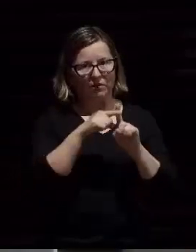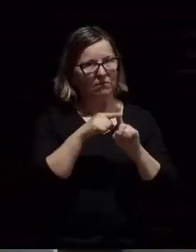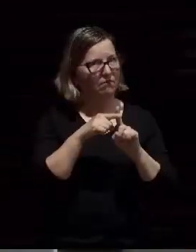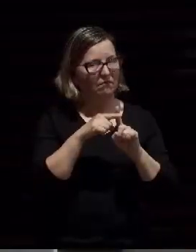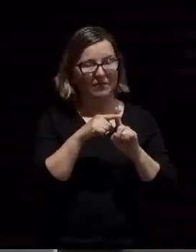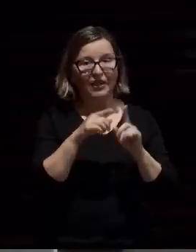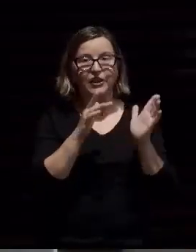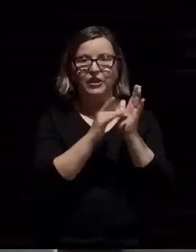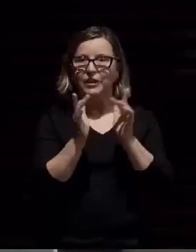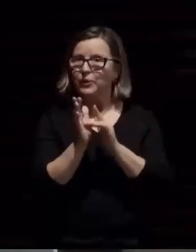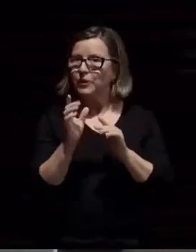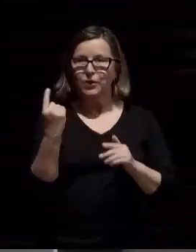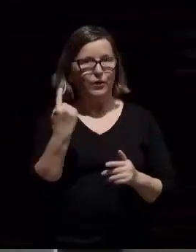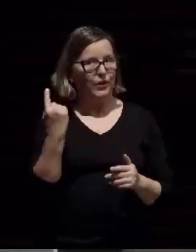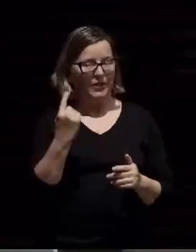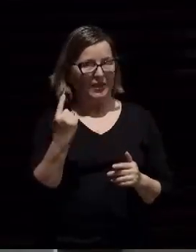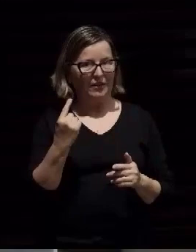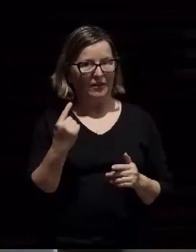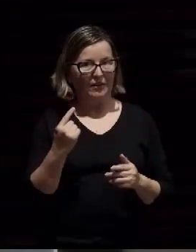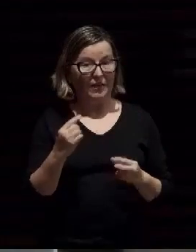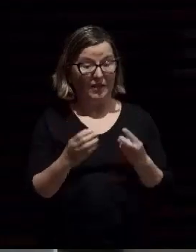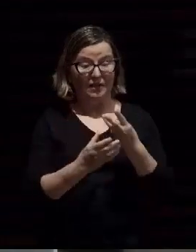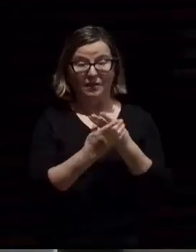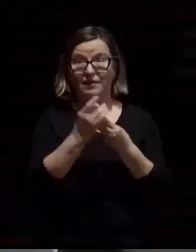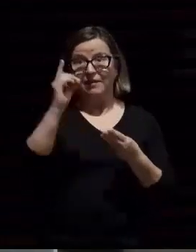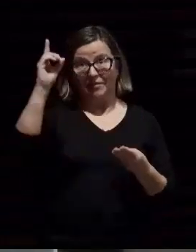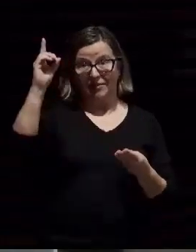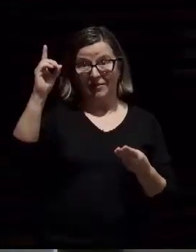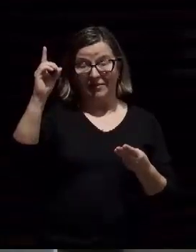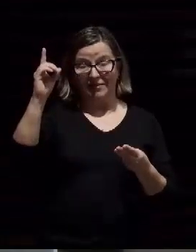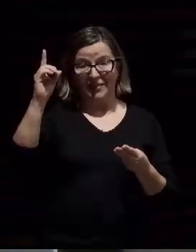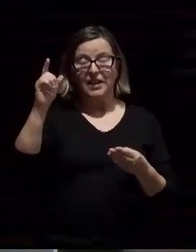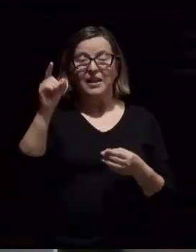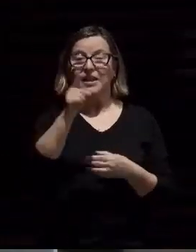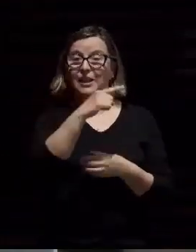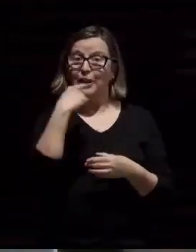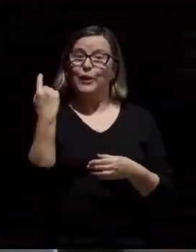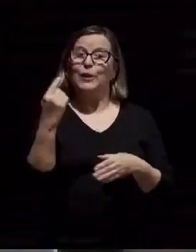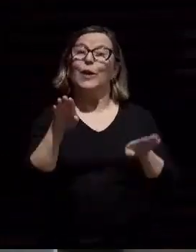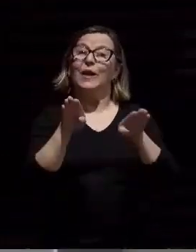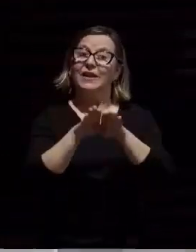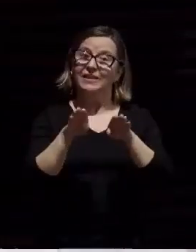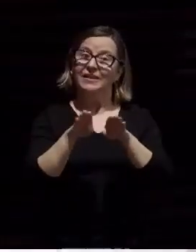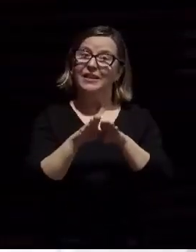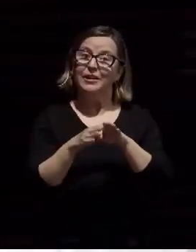A Trindade estava envolvida com ele e nós estávamos naquele negócio.